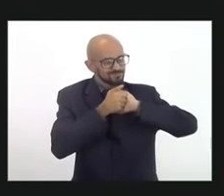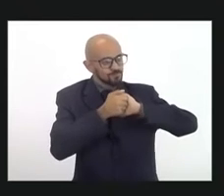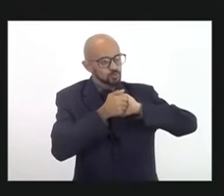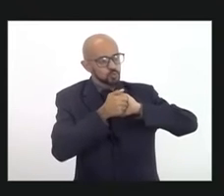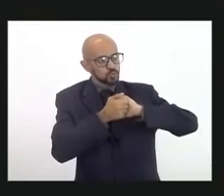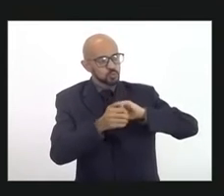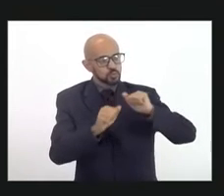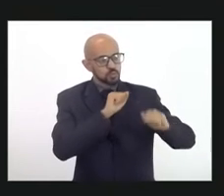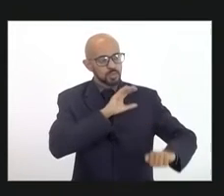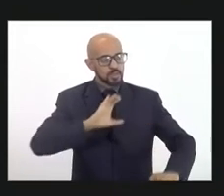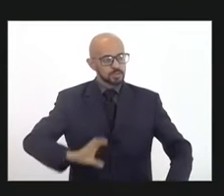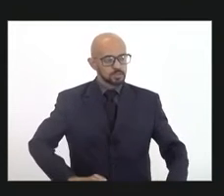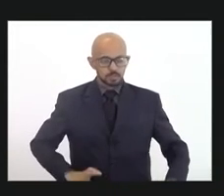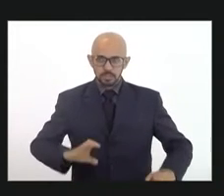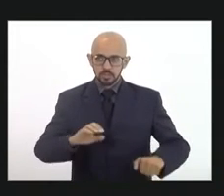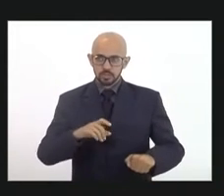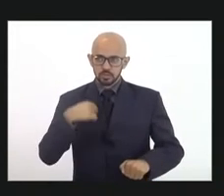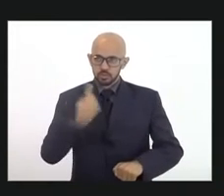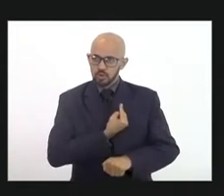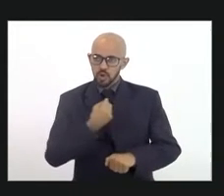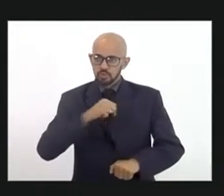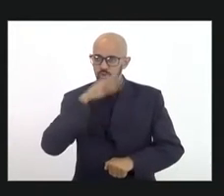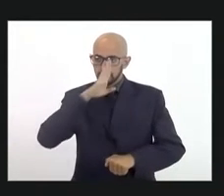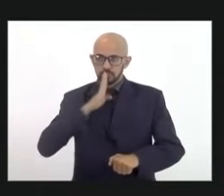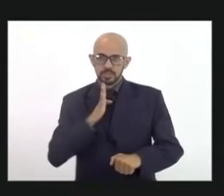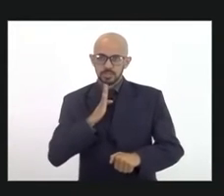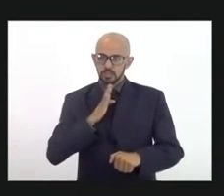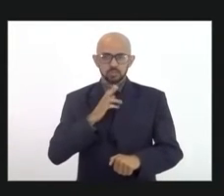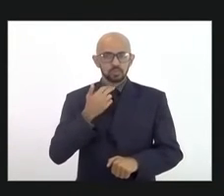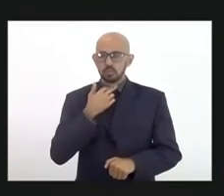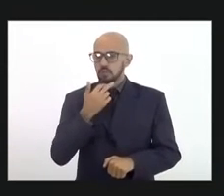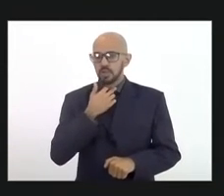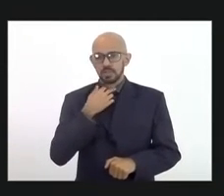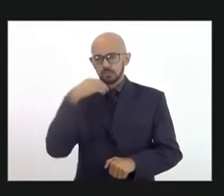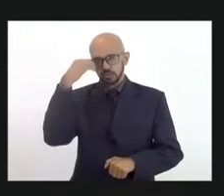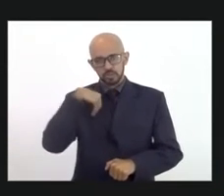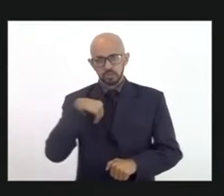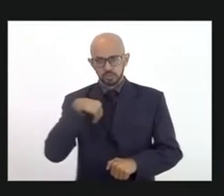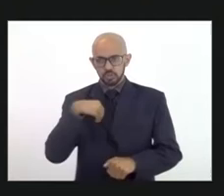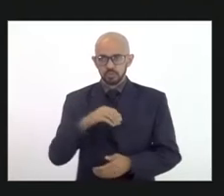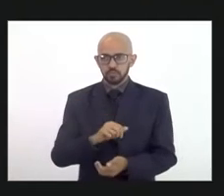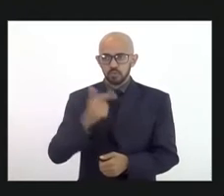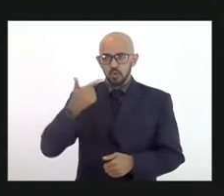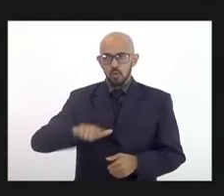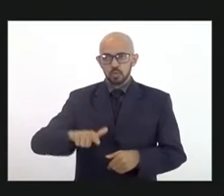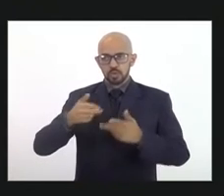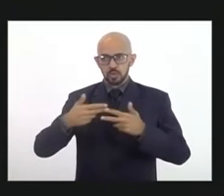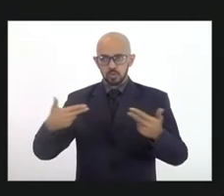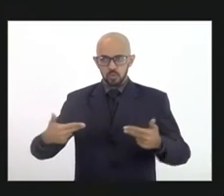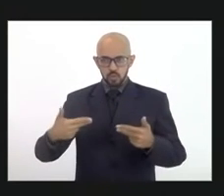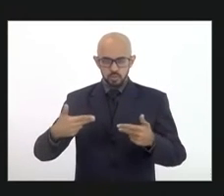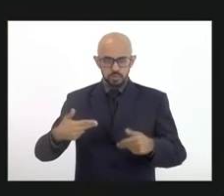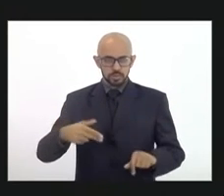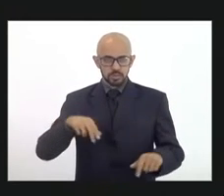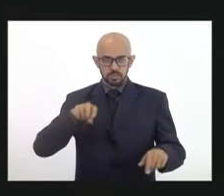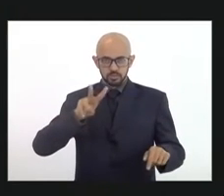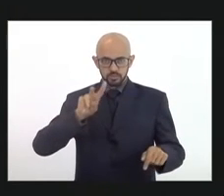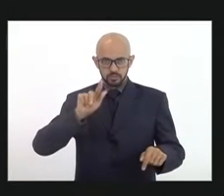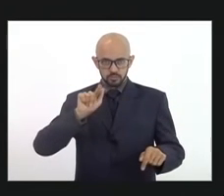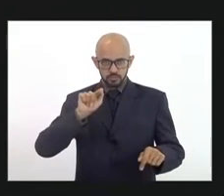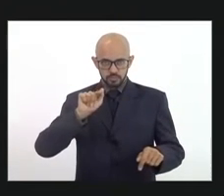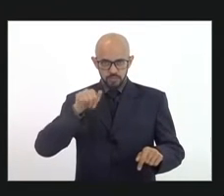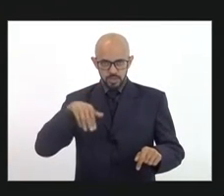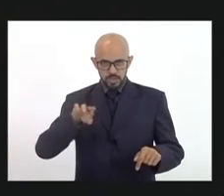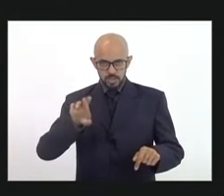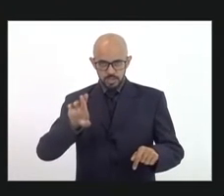integrados, nós somos brasileiros, não podemos desistir nunca. O outro ponto de contribuição, Wagner, é o seu belíssimo projeto,